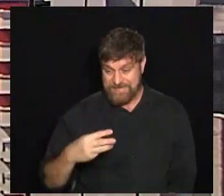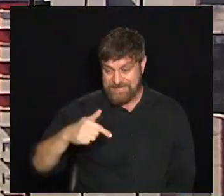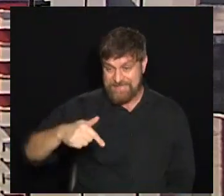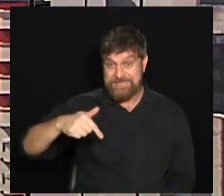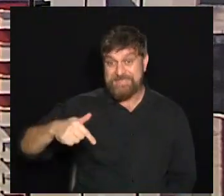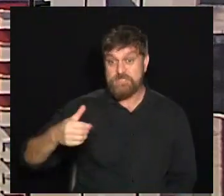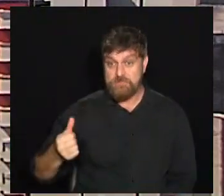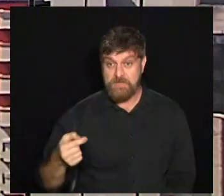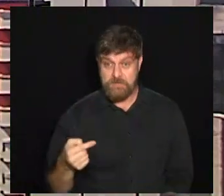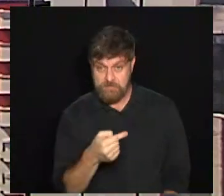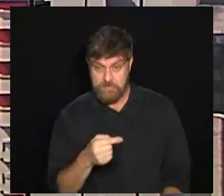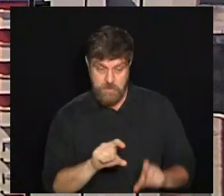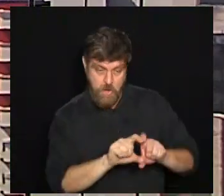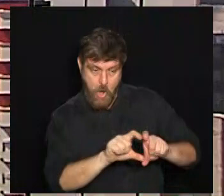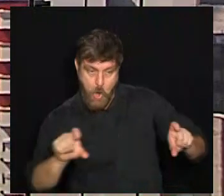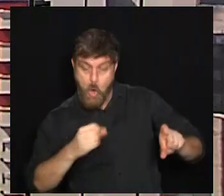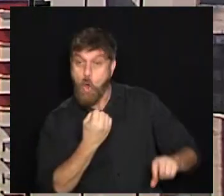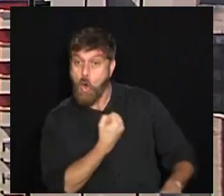97829-3776.